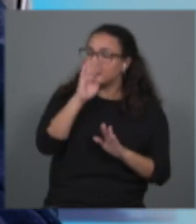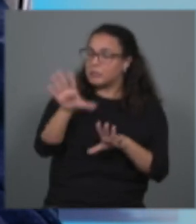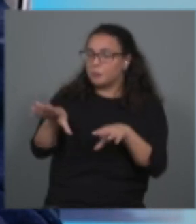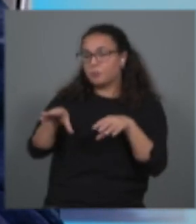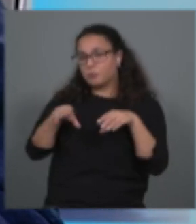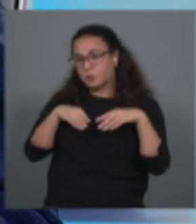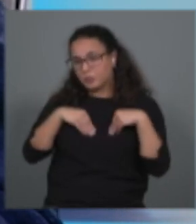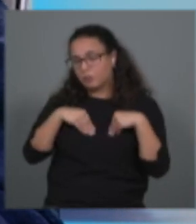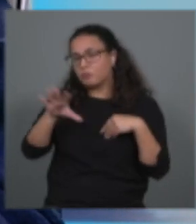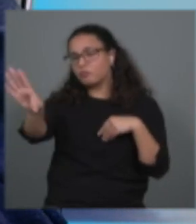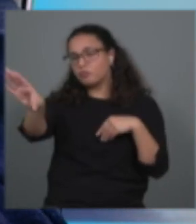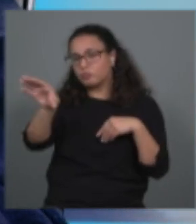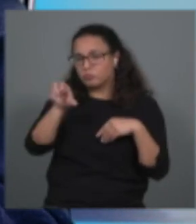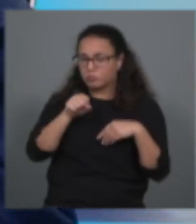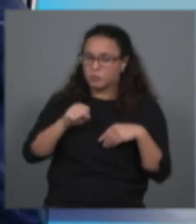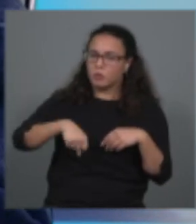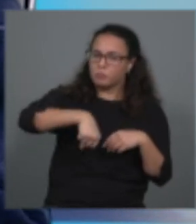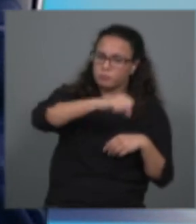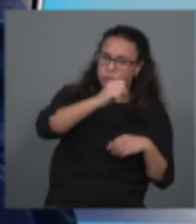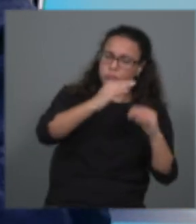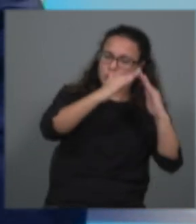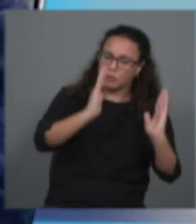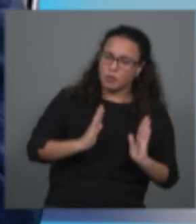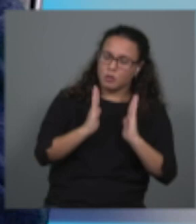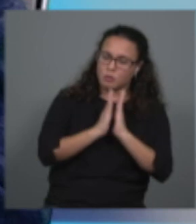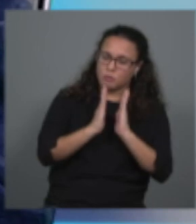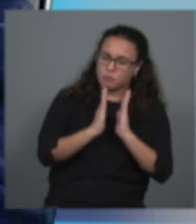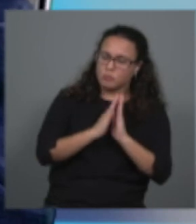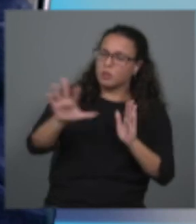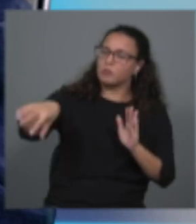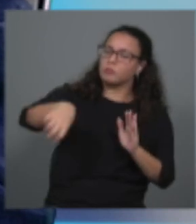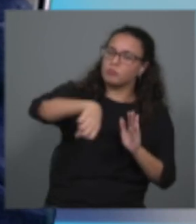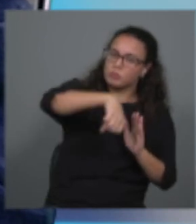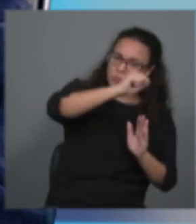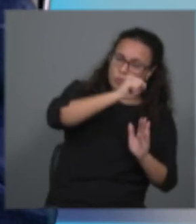missa, e deu-lhes a comunhão, e voltou com os presos para a cadeia.